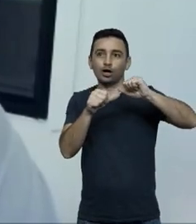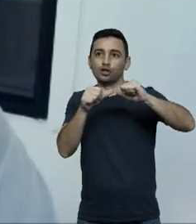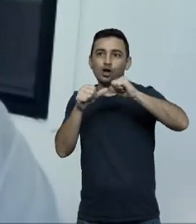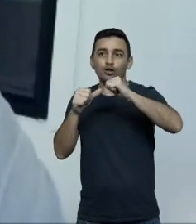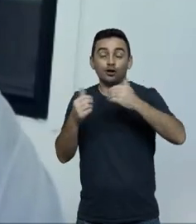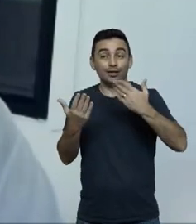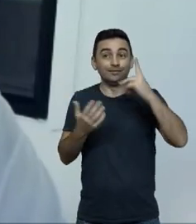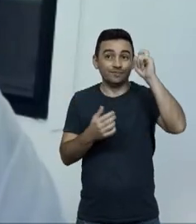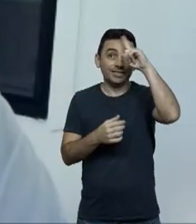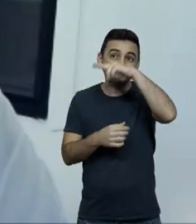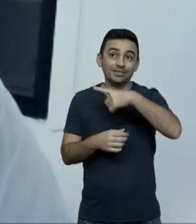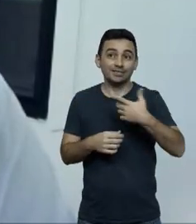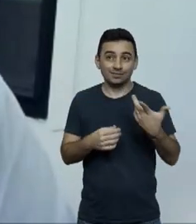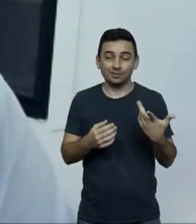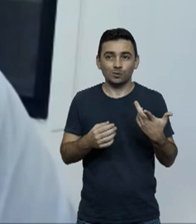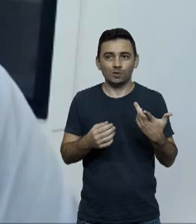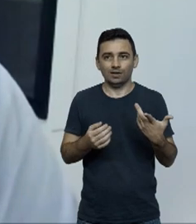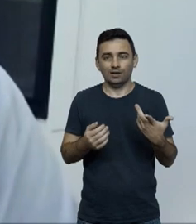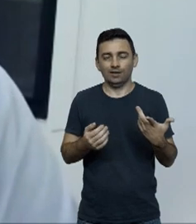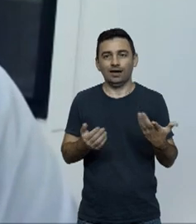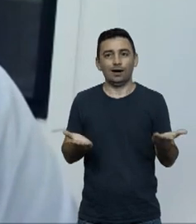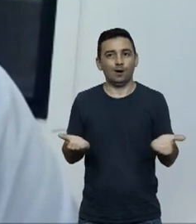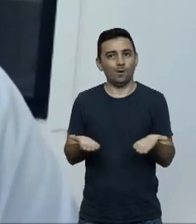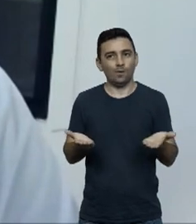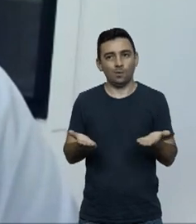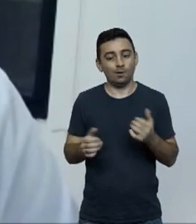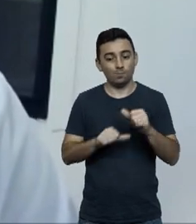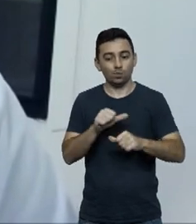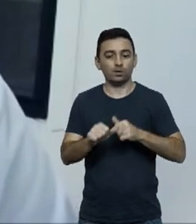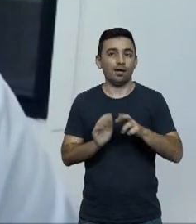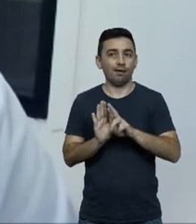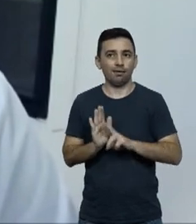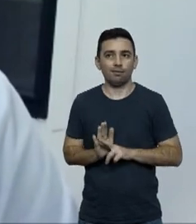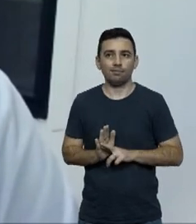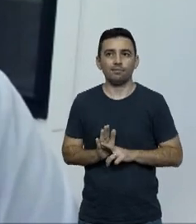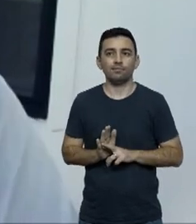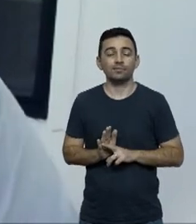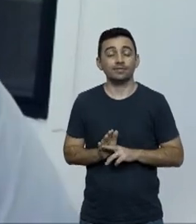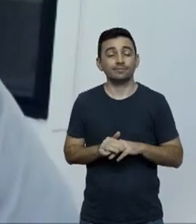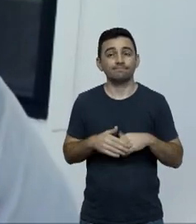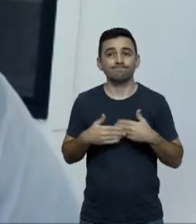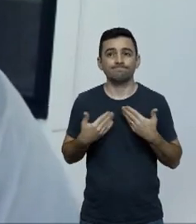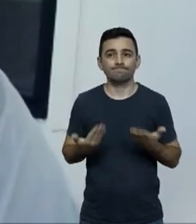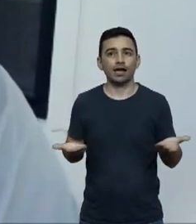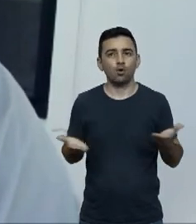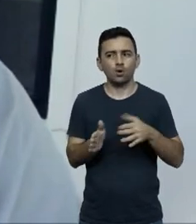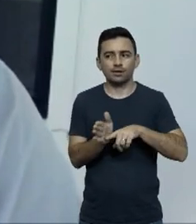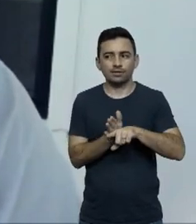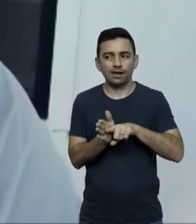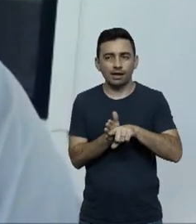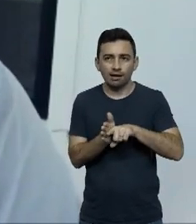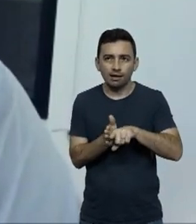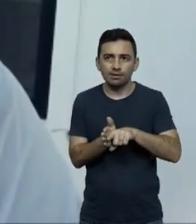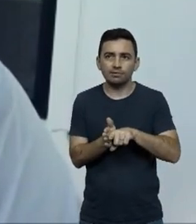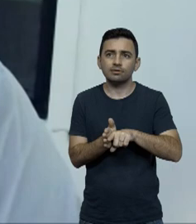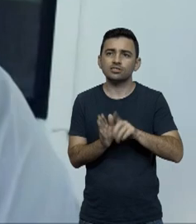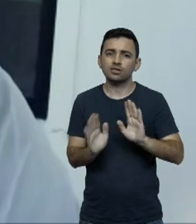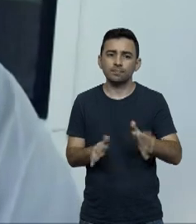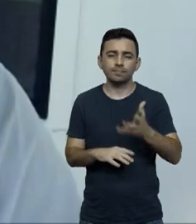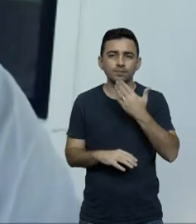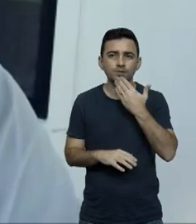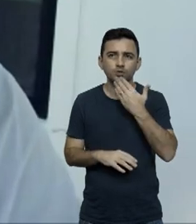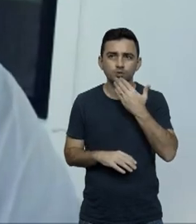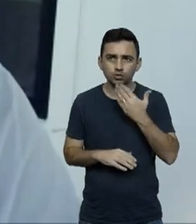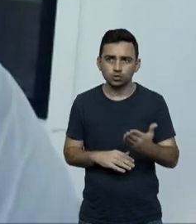o voo não é um processo simples mas nós estamos analisando inclusive nós solicitamos